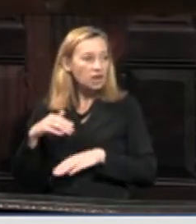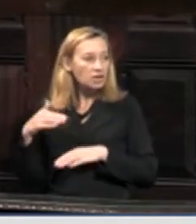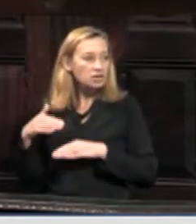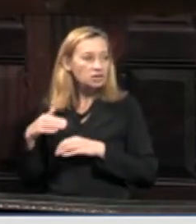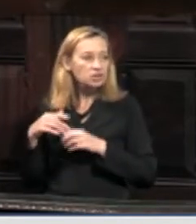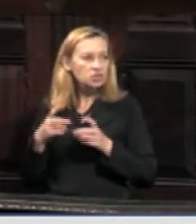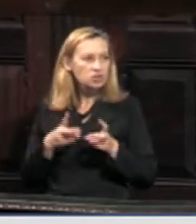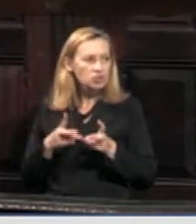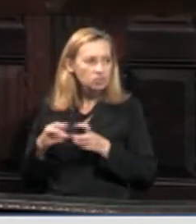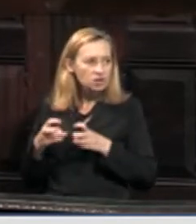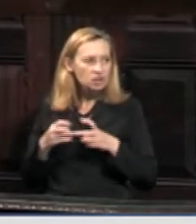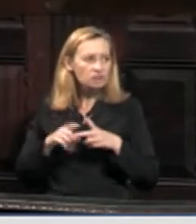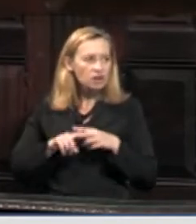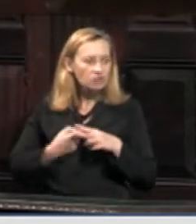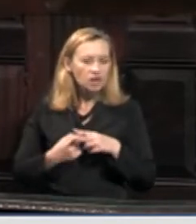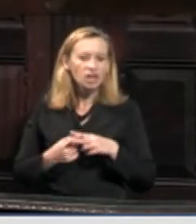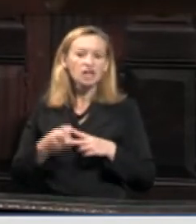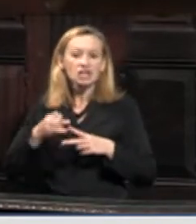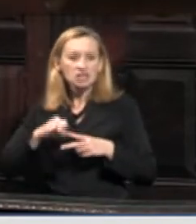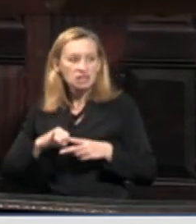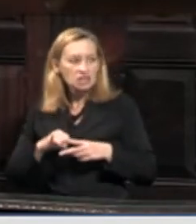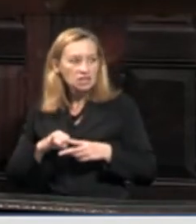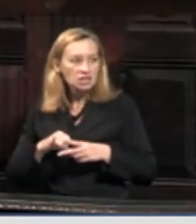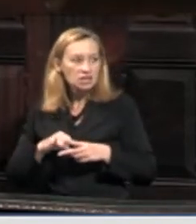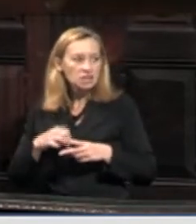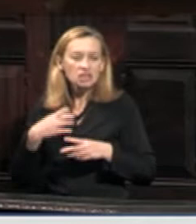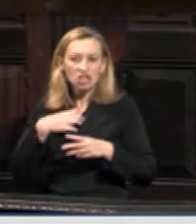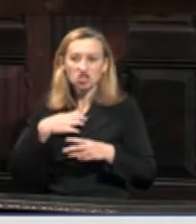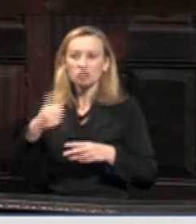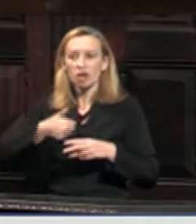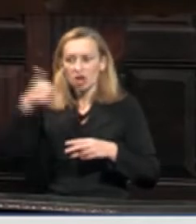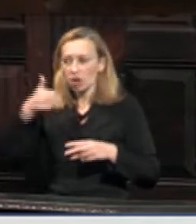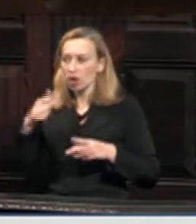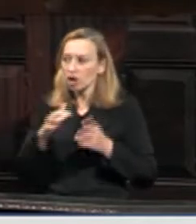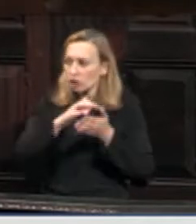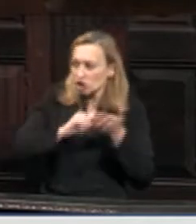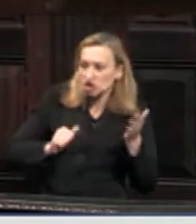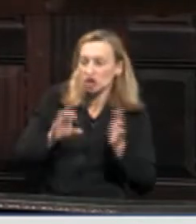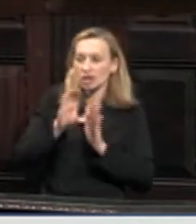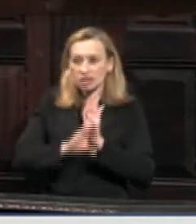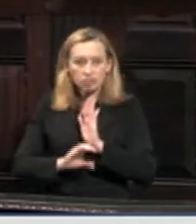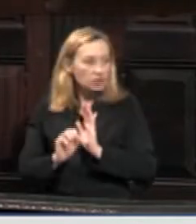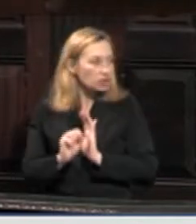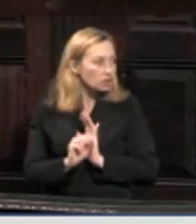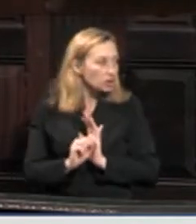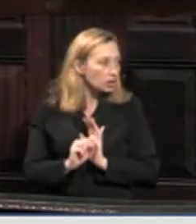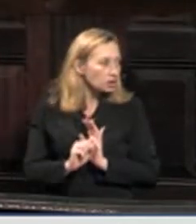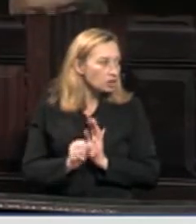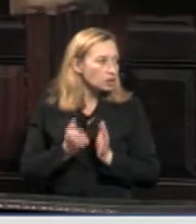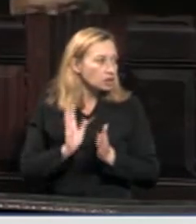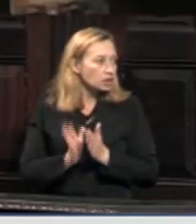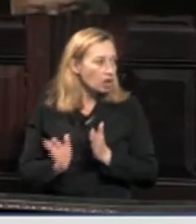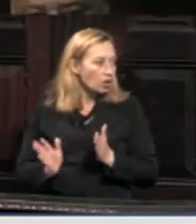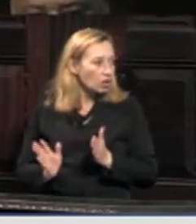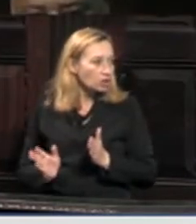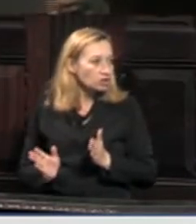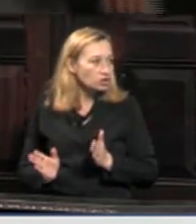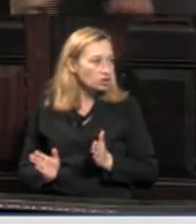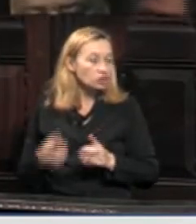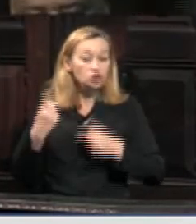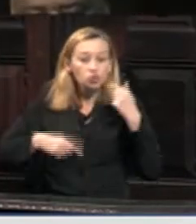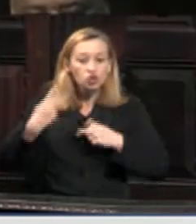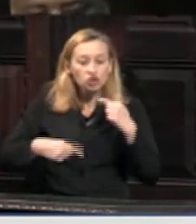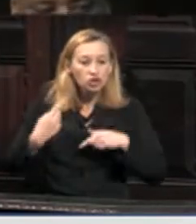analisar e me sentir confortável, eu retiro as emendas e vou conversando com o deputado Dionísio Lins. A gente Tá chama bom? os trabalhos à ordem e voltamos a esse projeto. Para